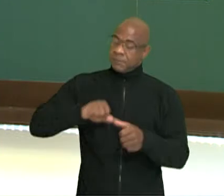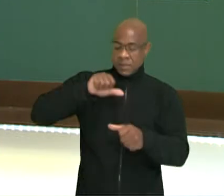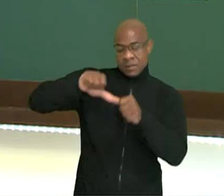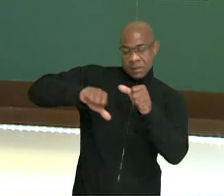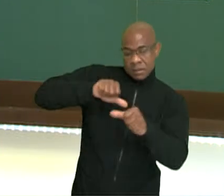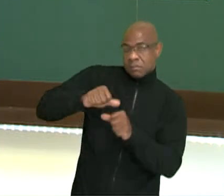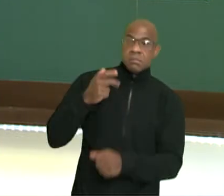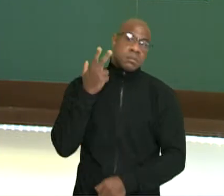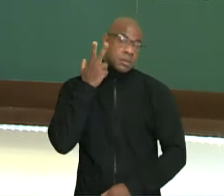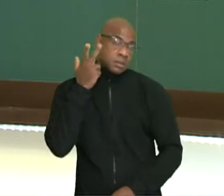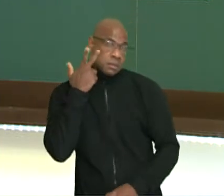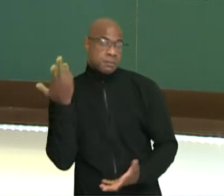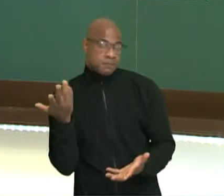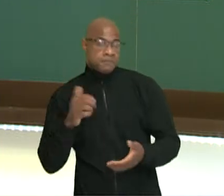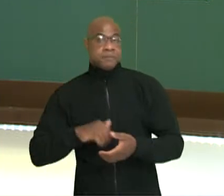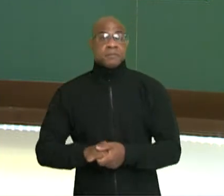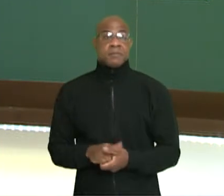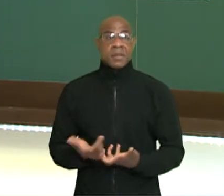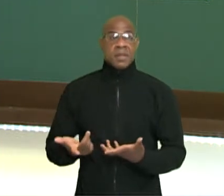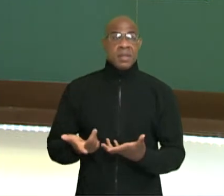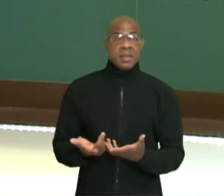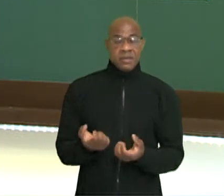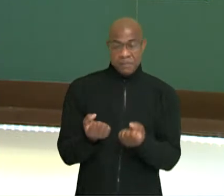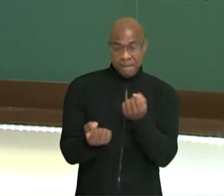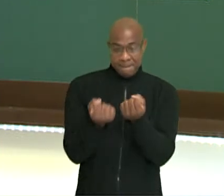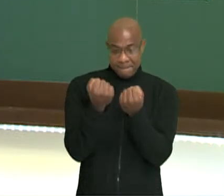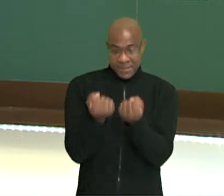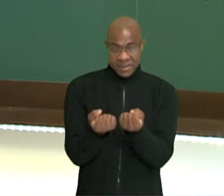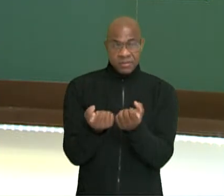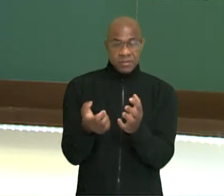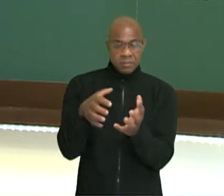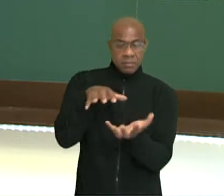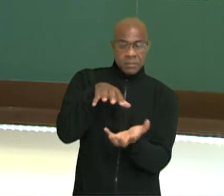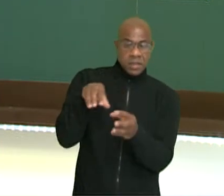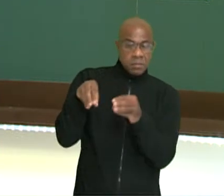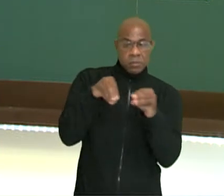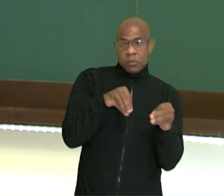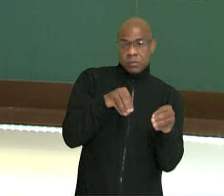forma natural e essa massa, ela migra, né, de um lado para o